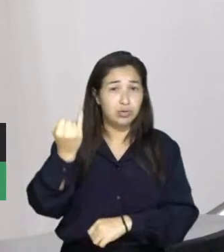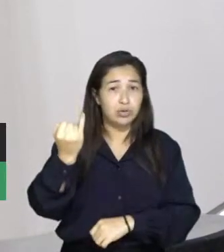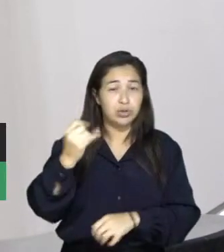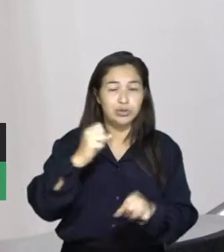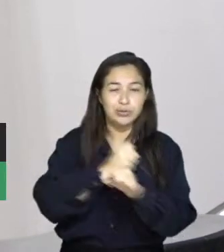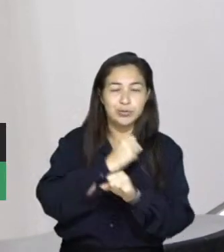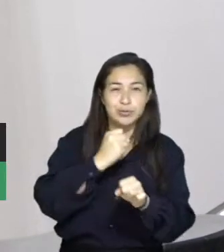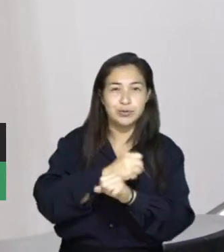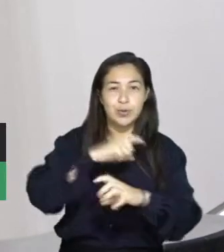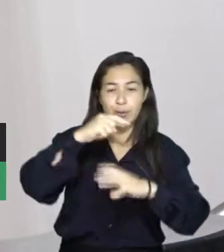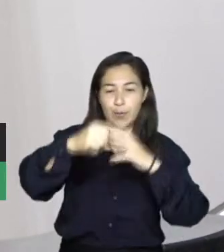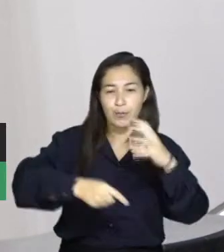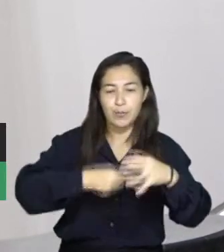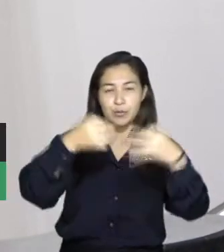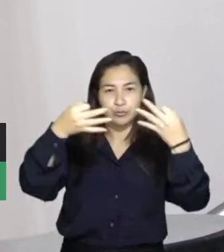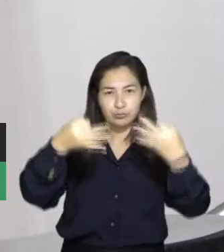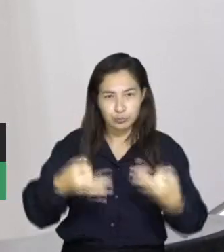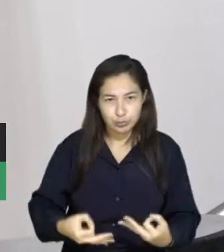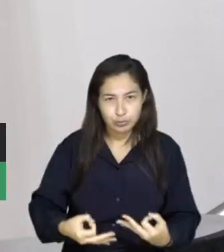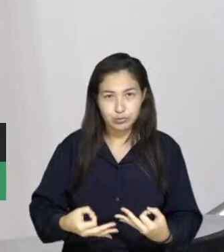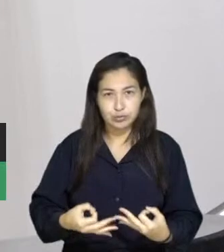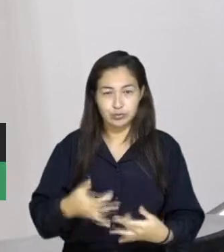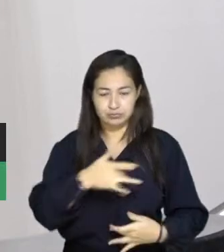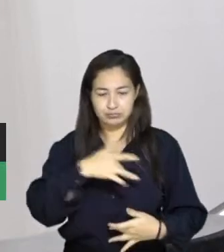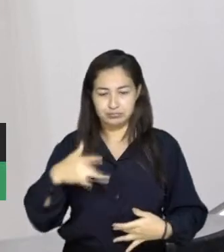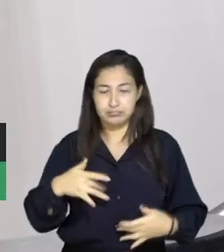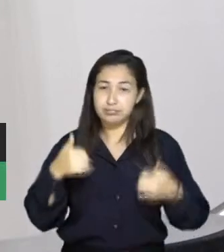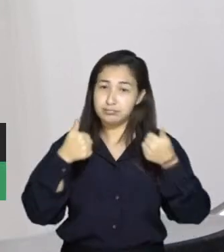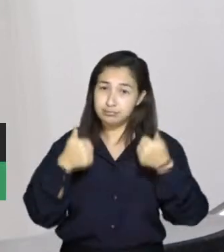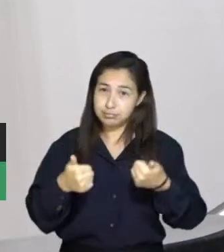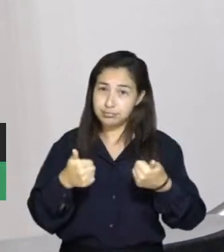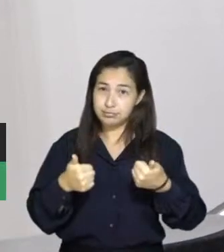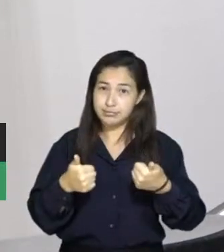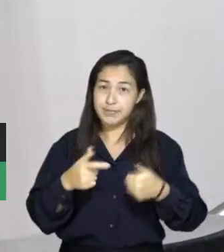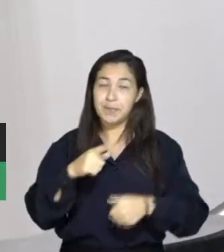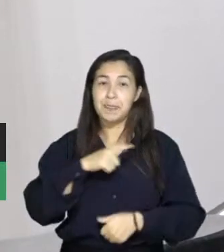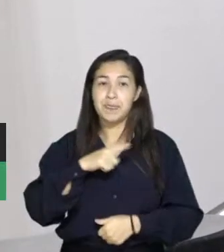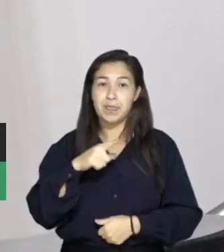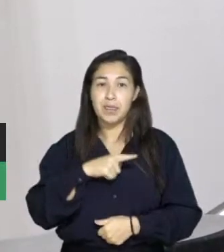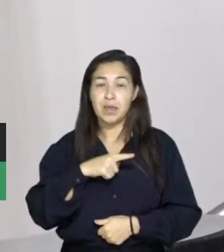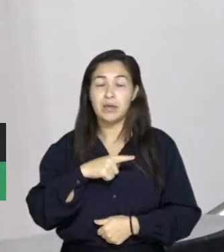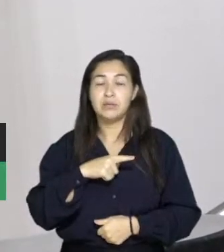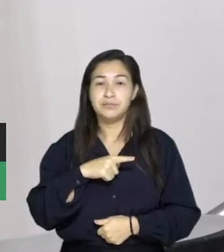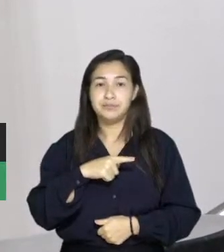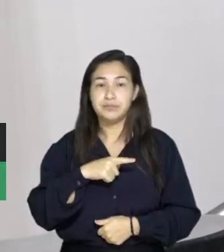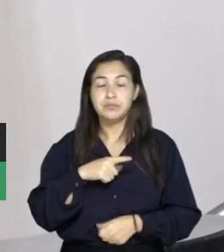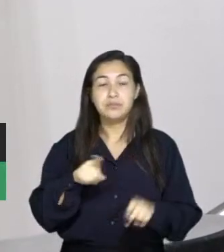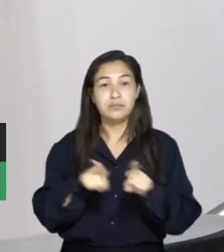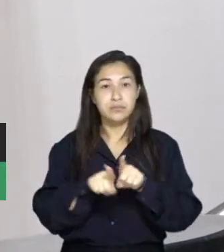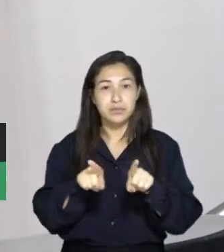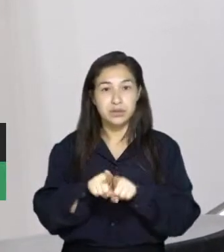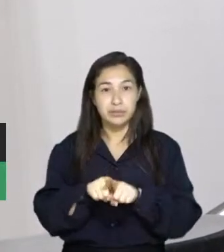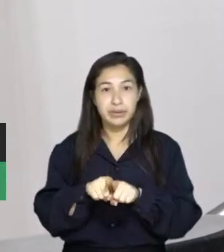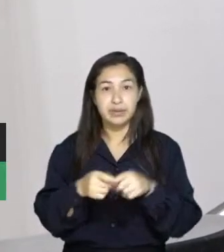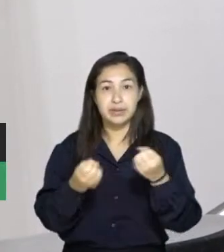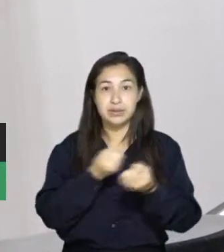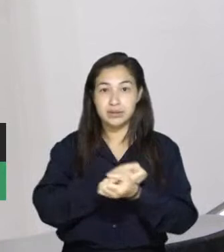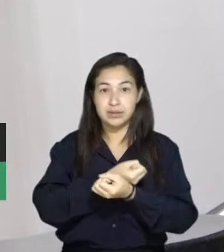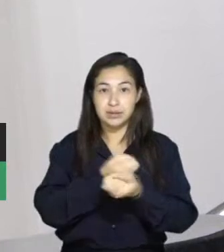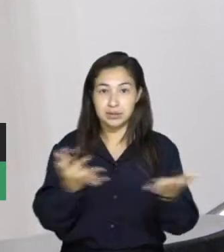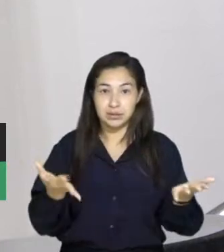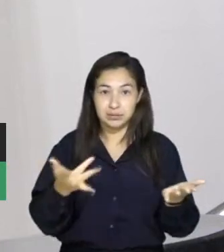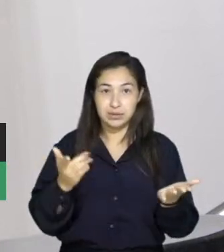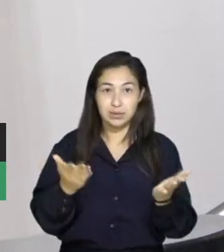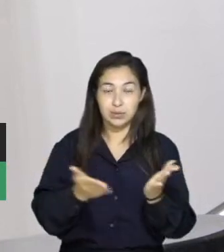mais justo e mais saudável. Nós teremos, colegas deputados, e já faço convite, o lançamento do livro,